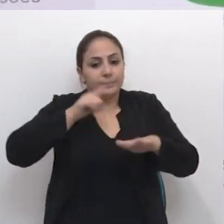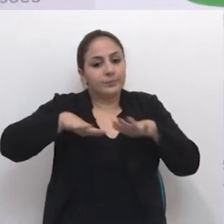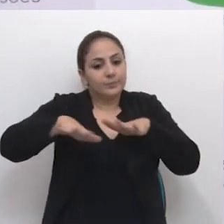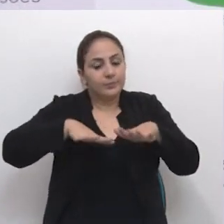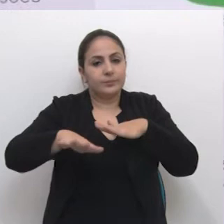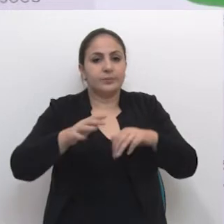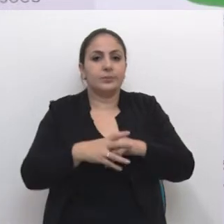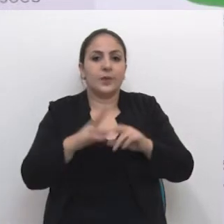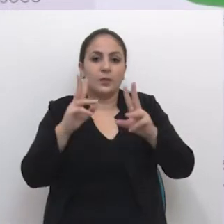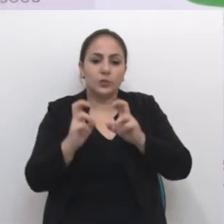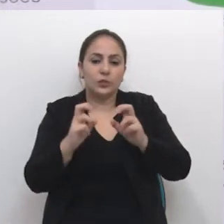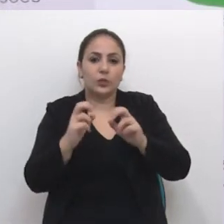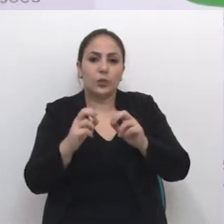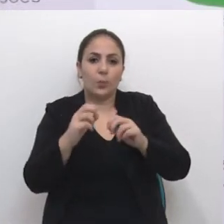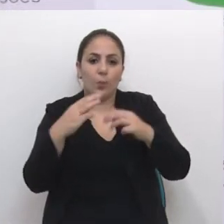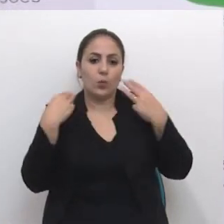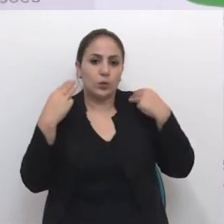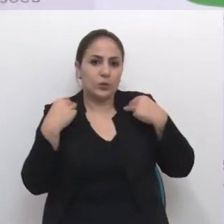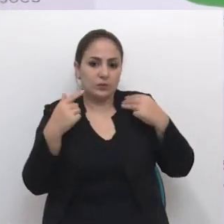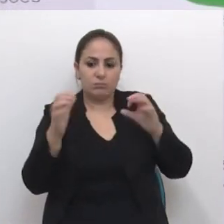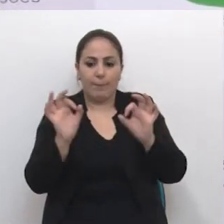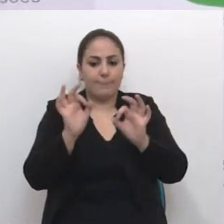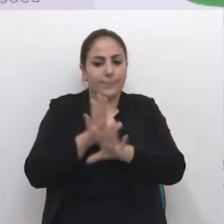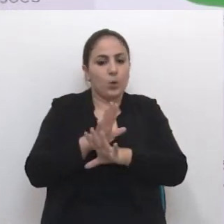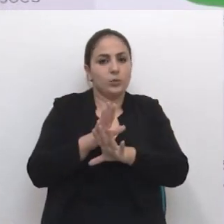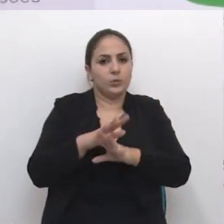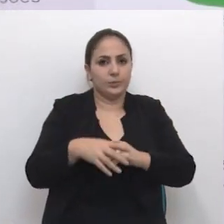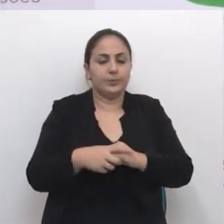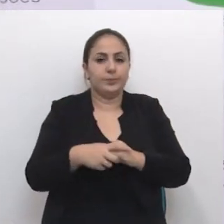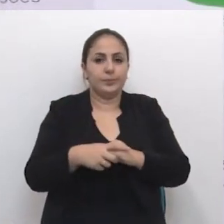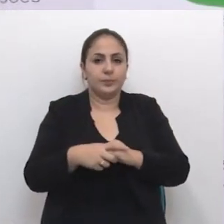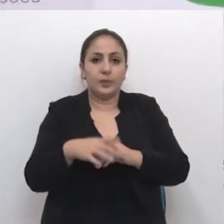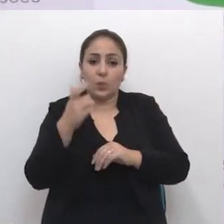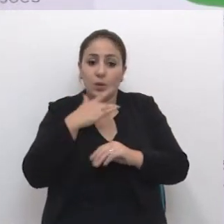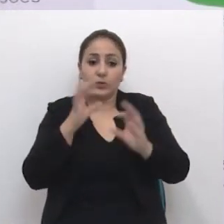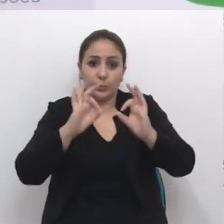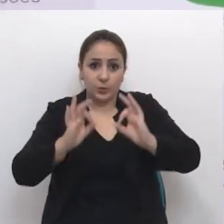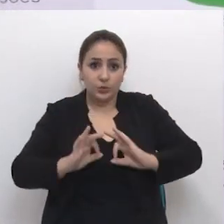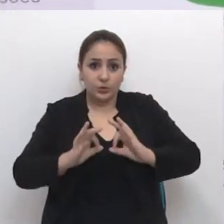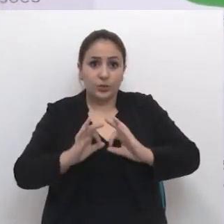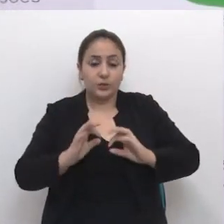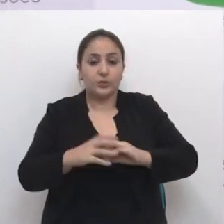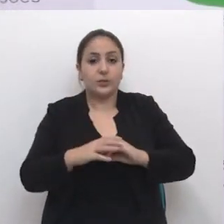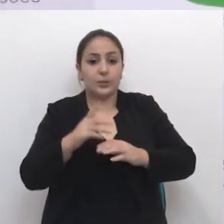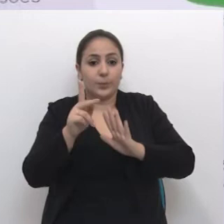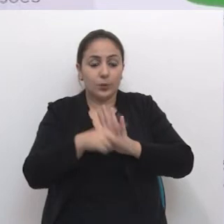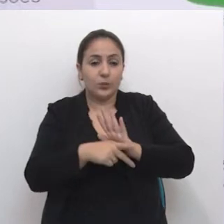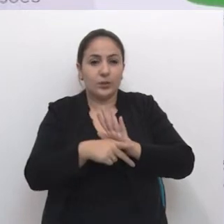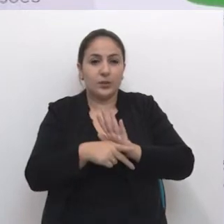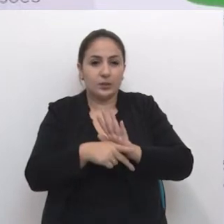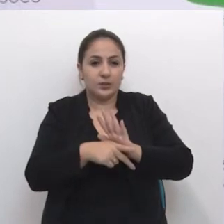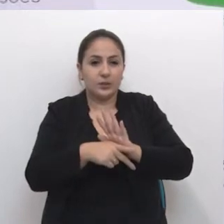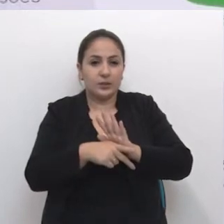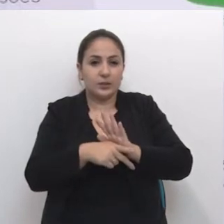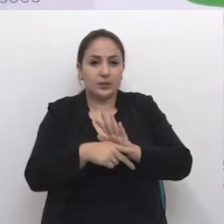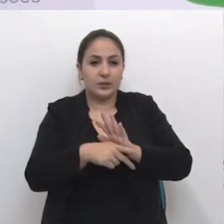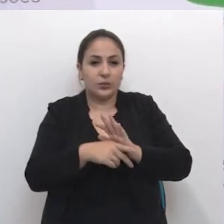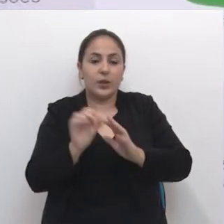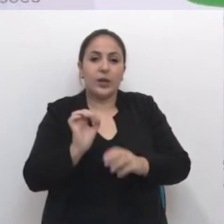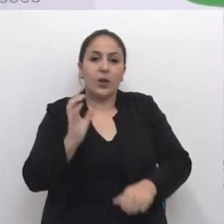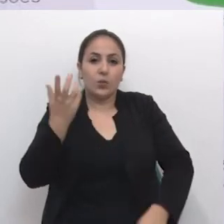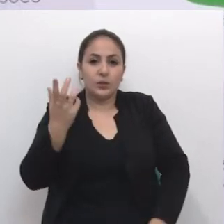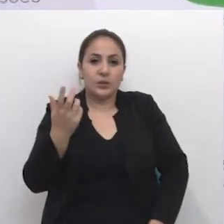condutor irresponsável. Questão de bebida alcoólica, questão de consumo de drogas, questão de não andar